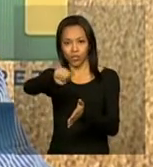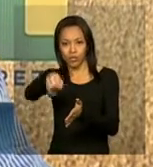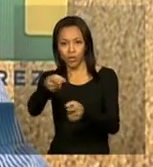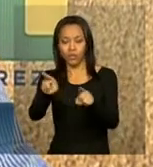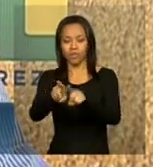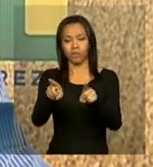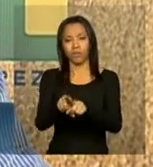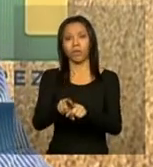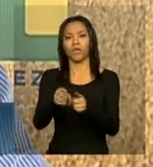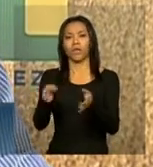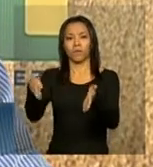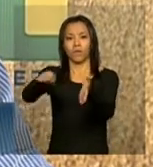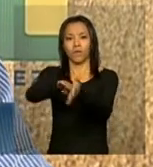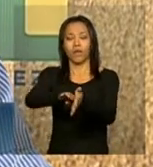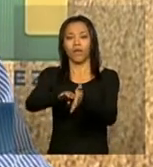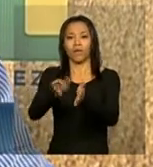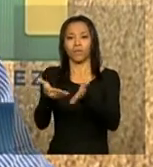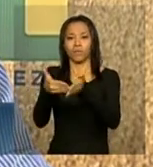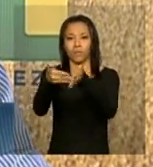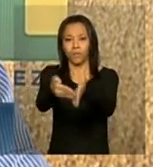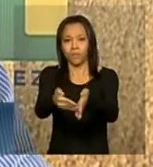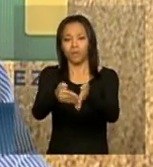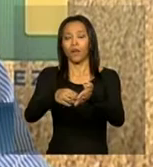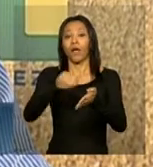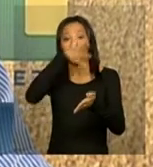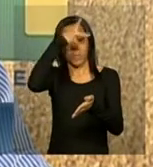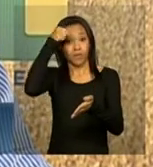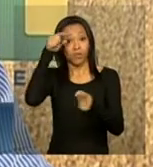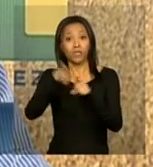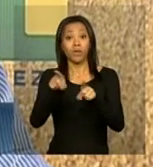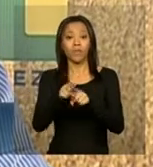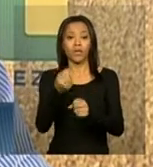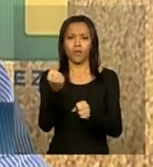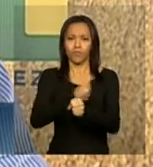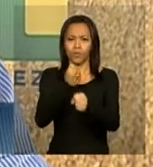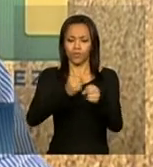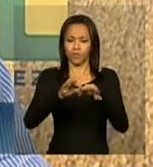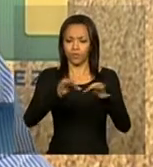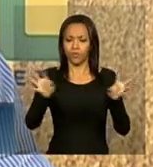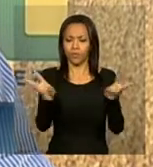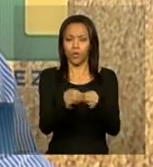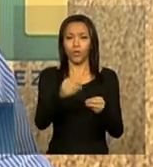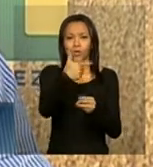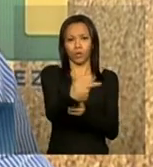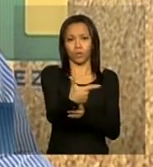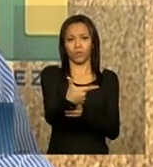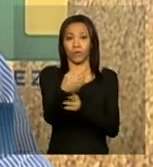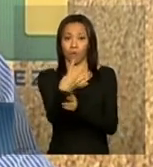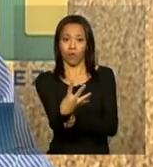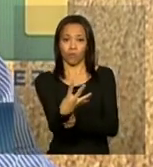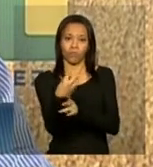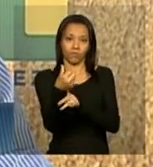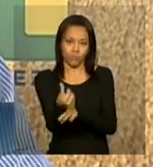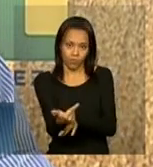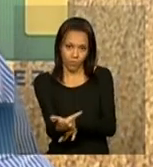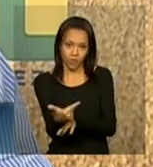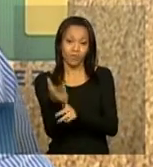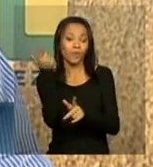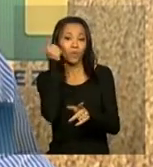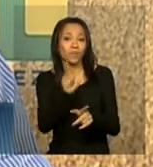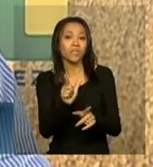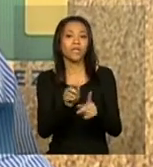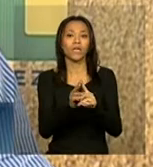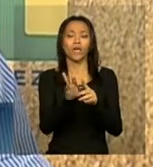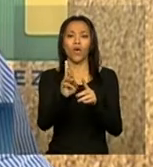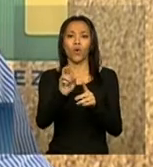E também pela conclusão da BR-242, que será fundamental para atingirmos a ferrovia Norte-Sul,